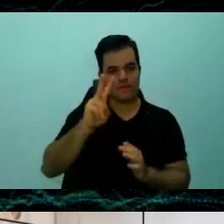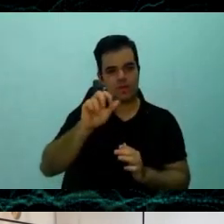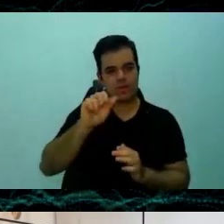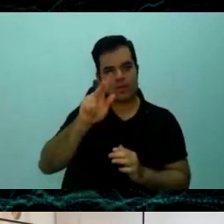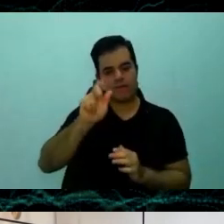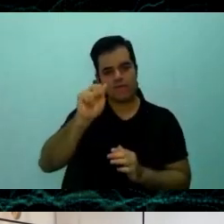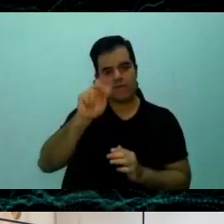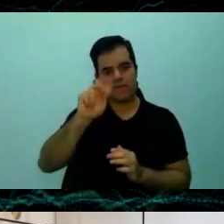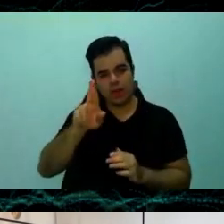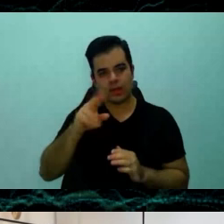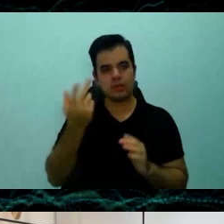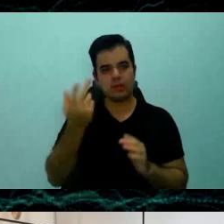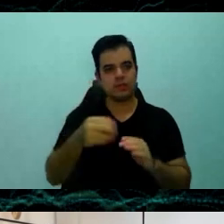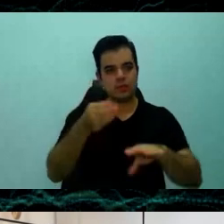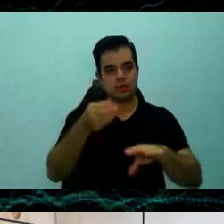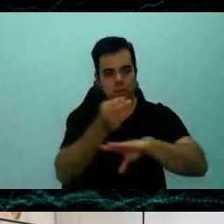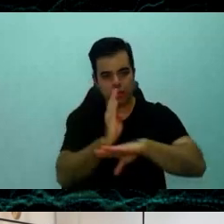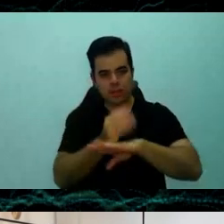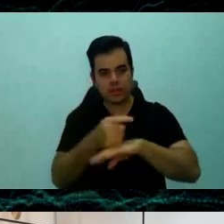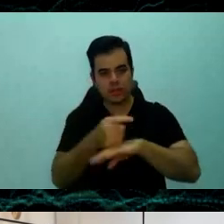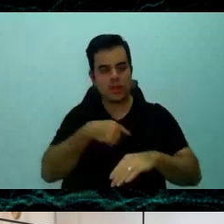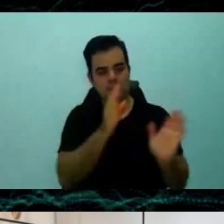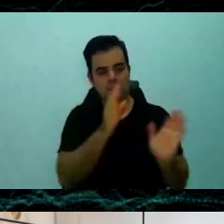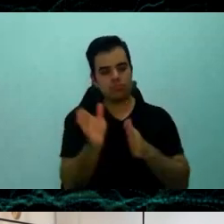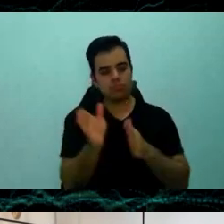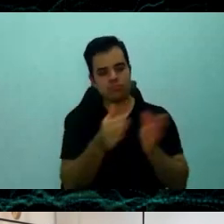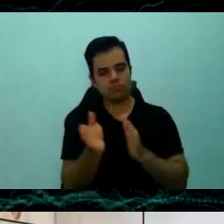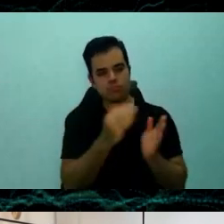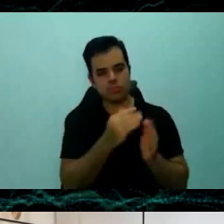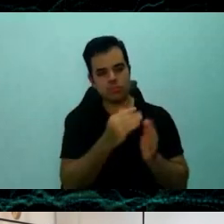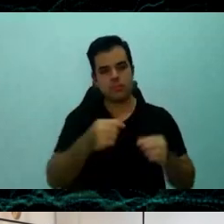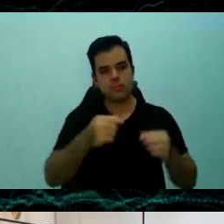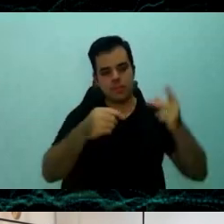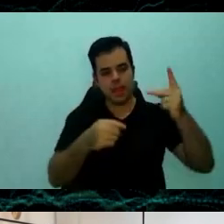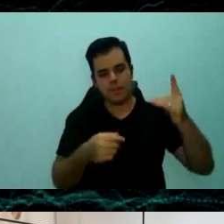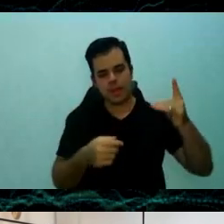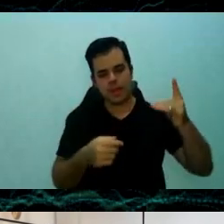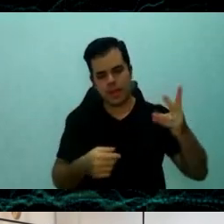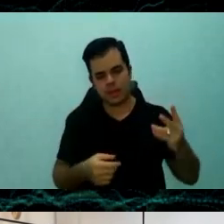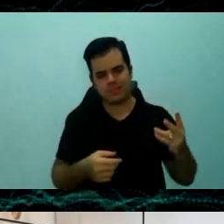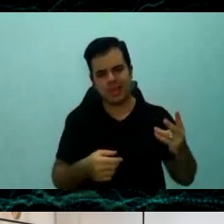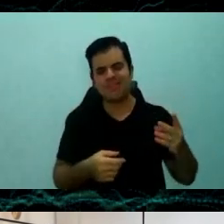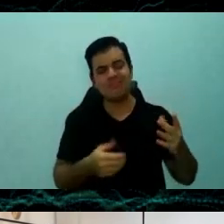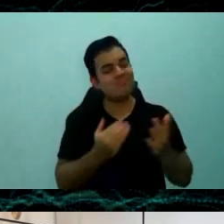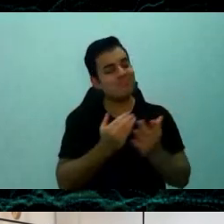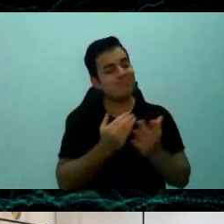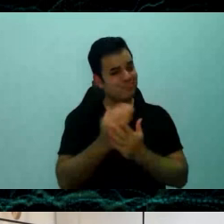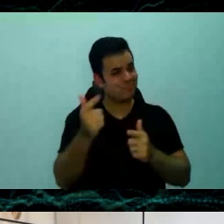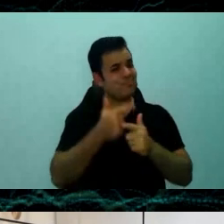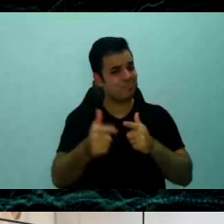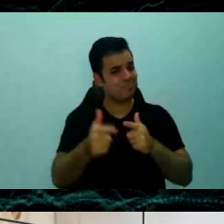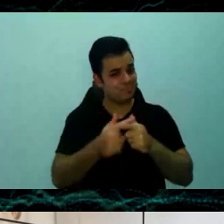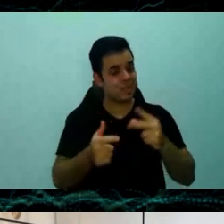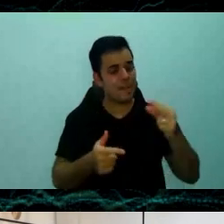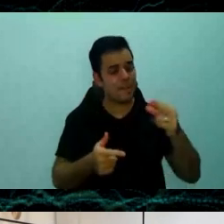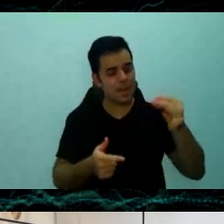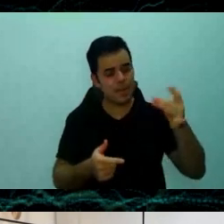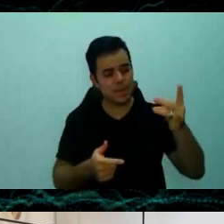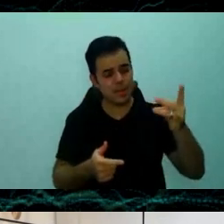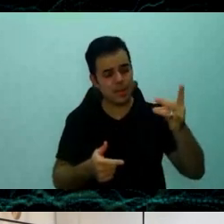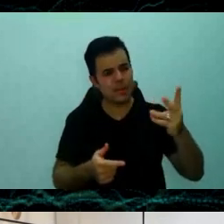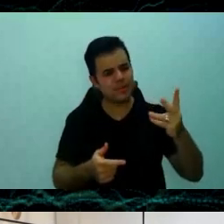de homolog e o de produção. Mas aí a gente já começa a ter alguns problemas. Como que eu vou